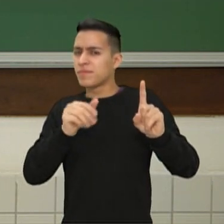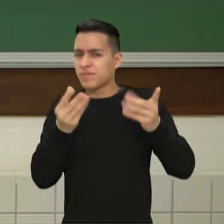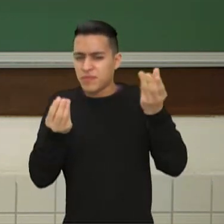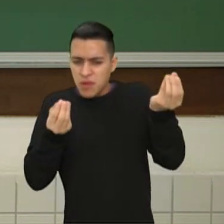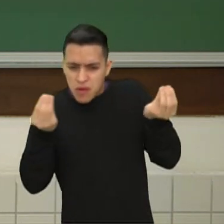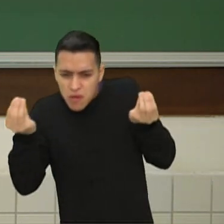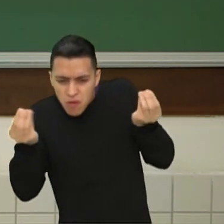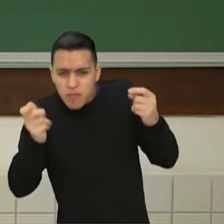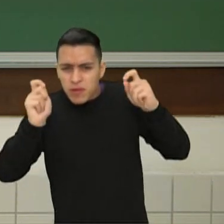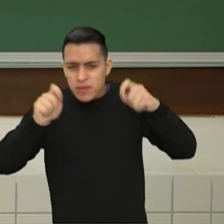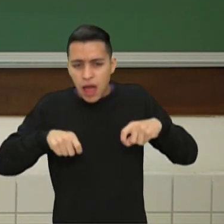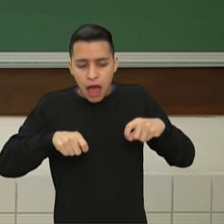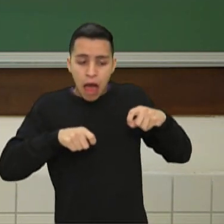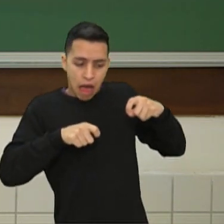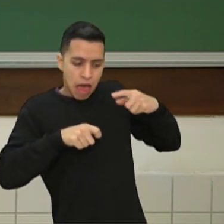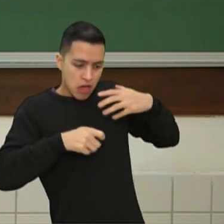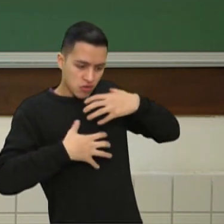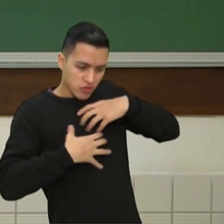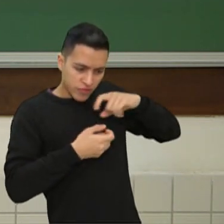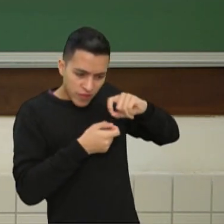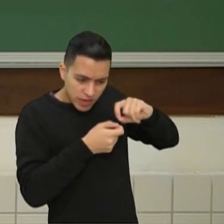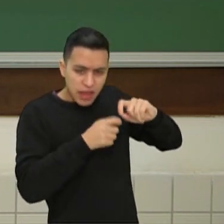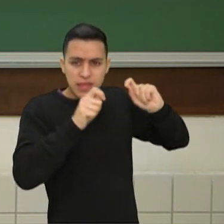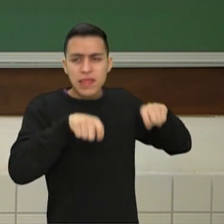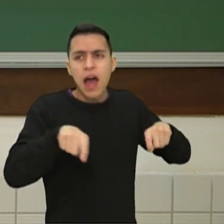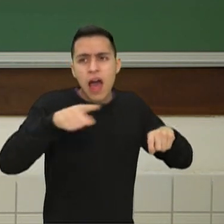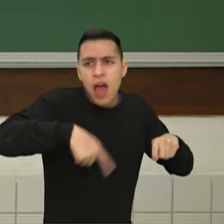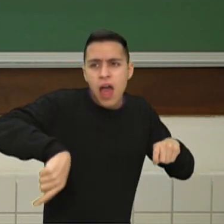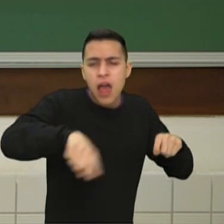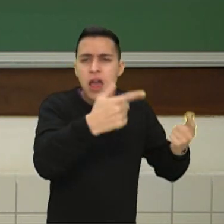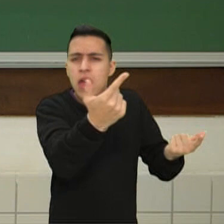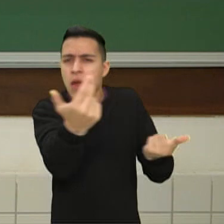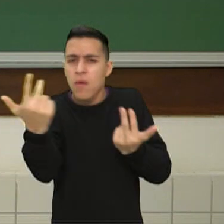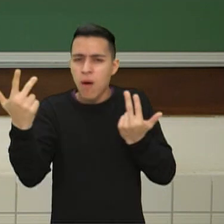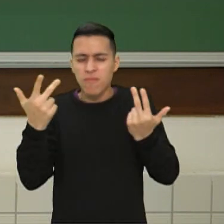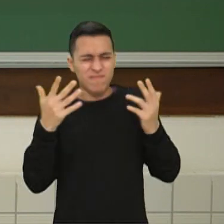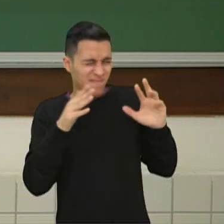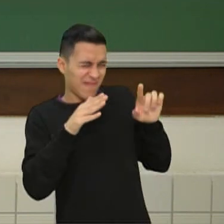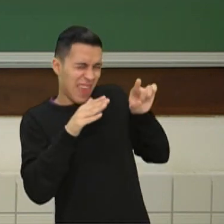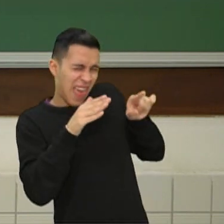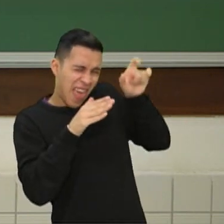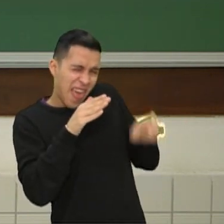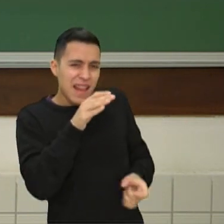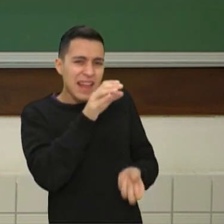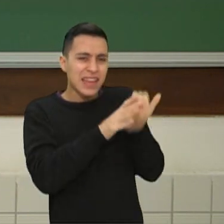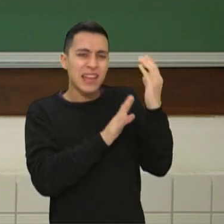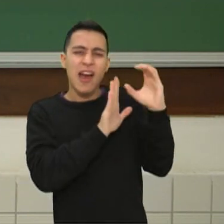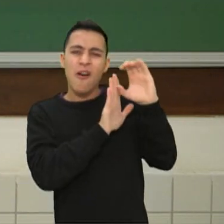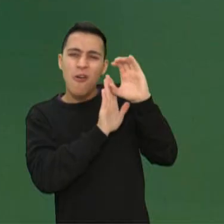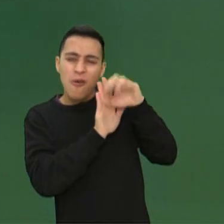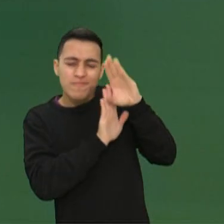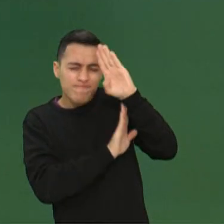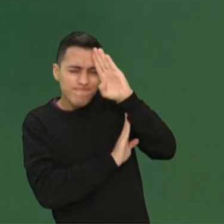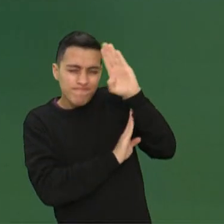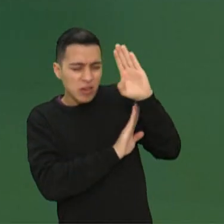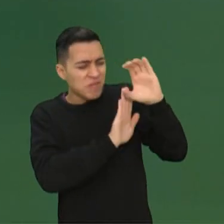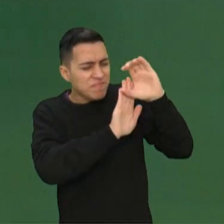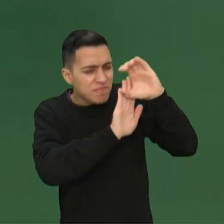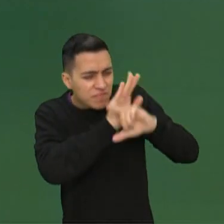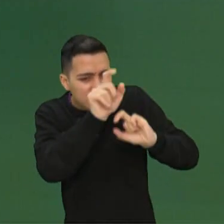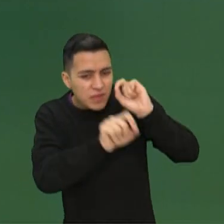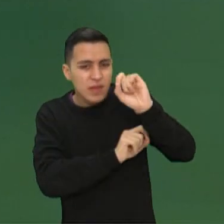né, universalmente válida, né? O Kant explica isso através de um conceito principal, né? Esse conceito é